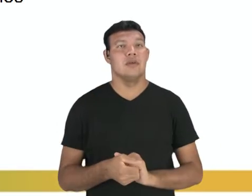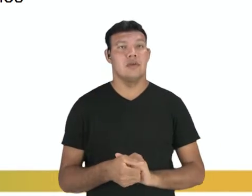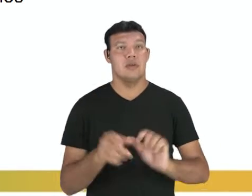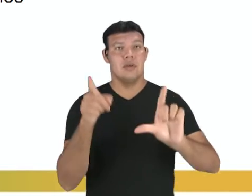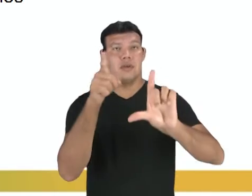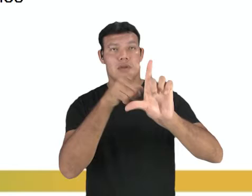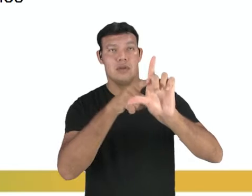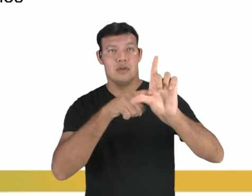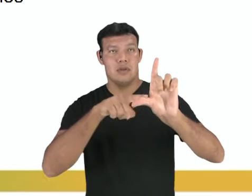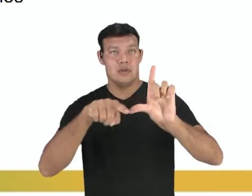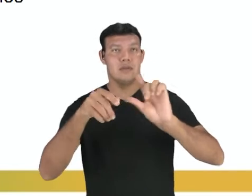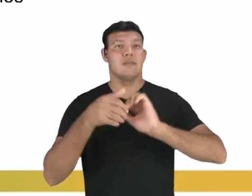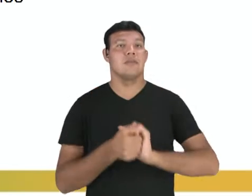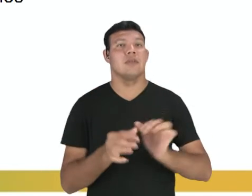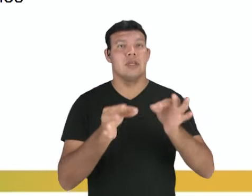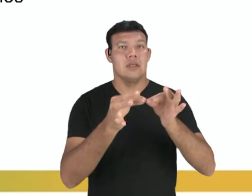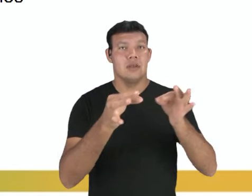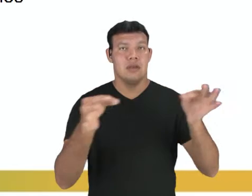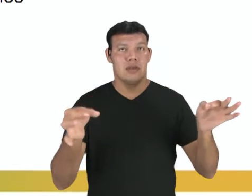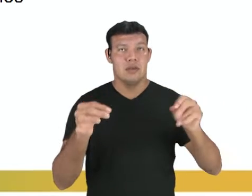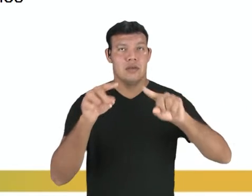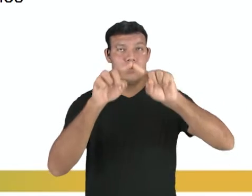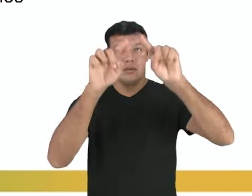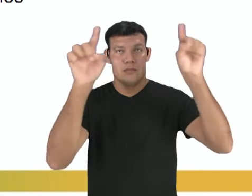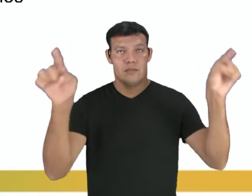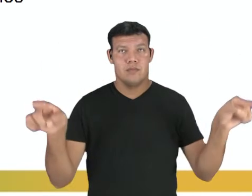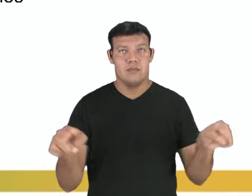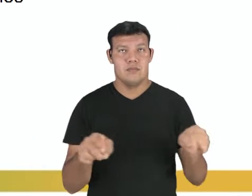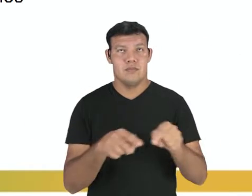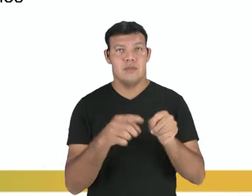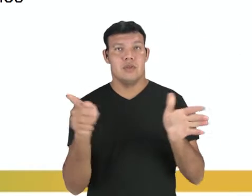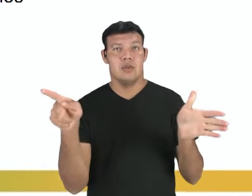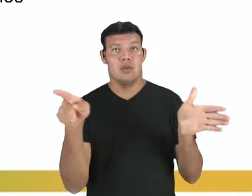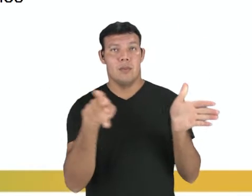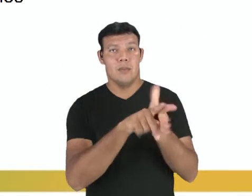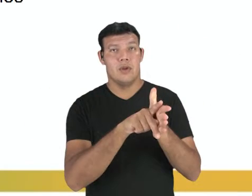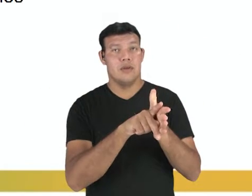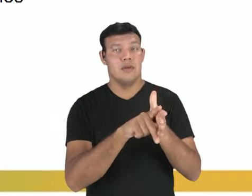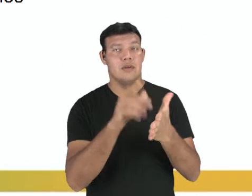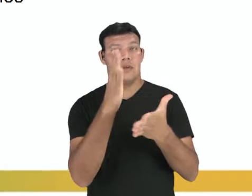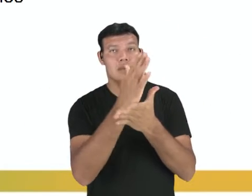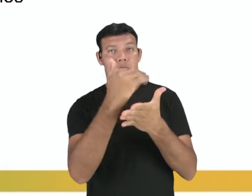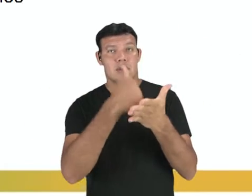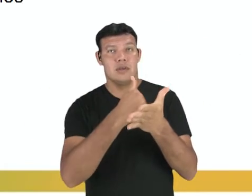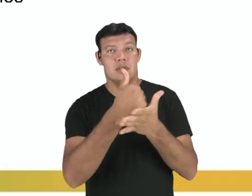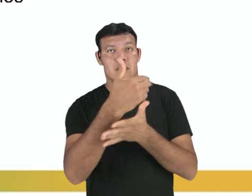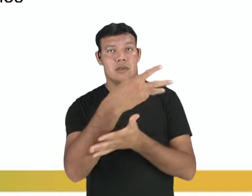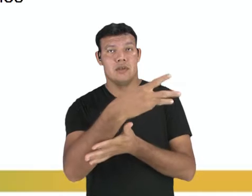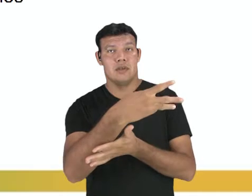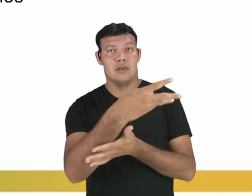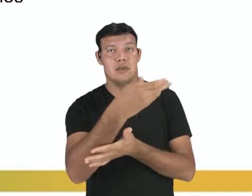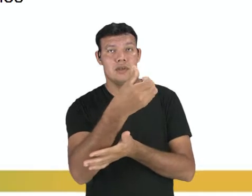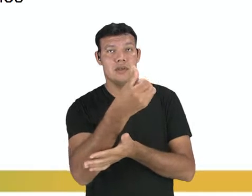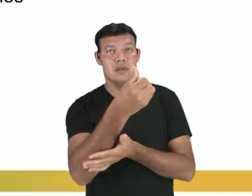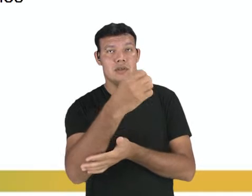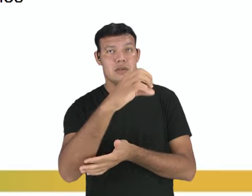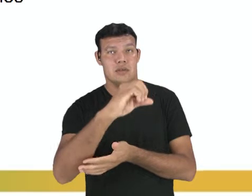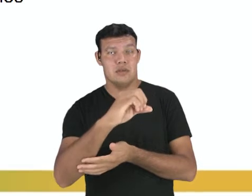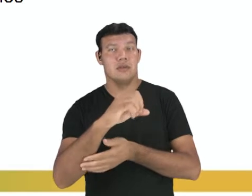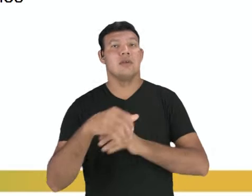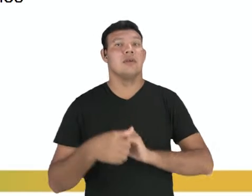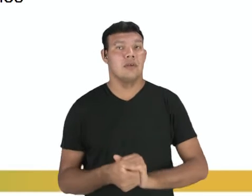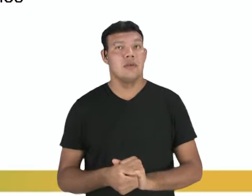e a medida em grau de uma circunferência consiste em dividi-la em 360 partes